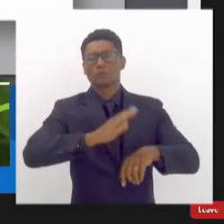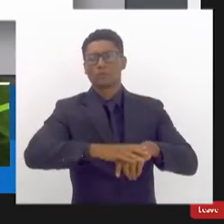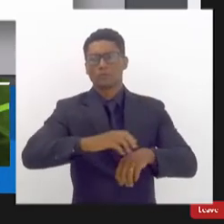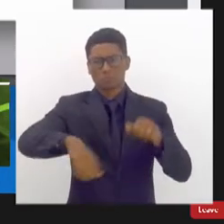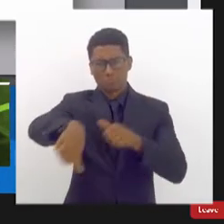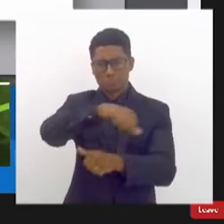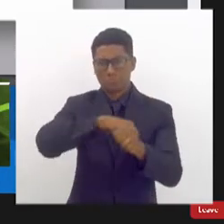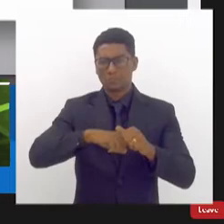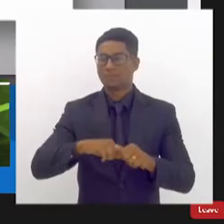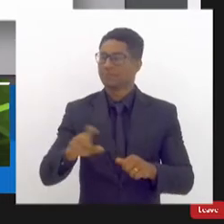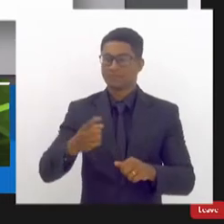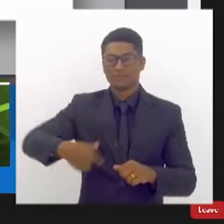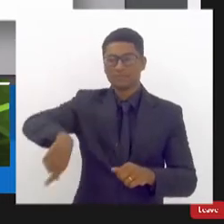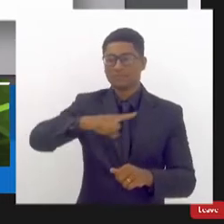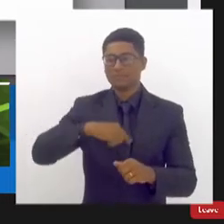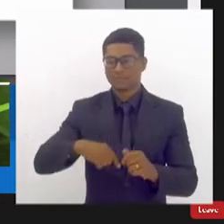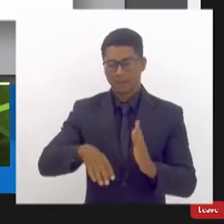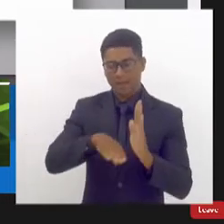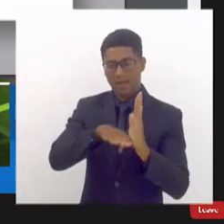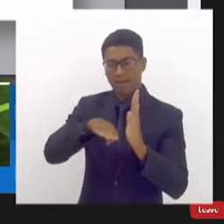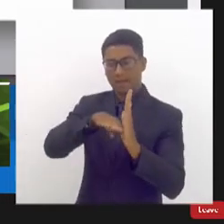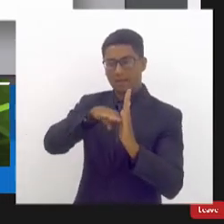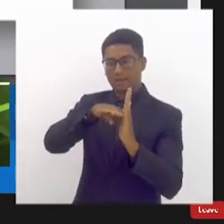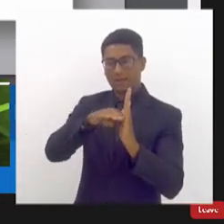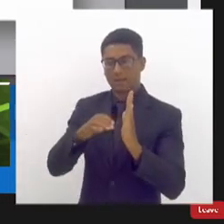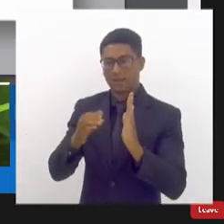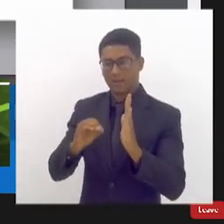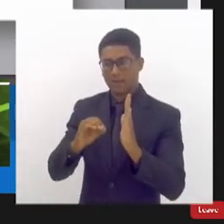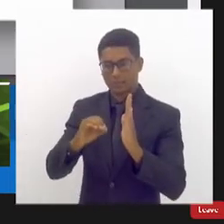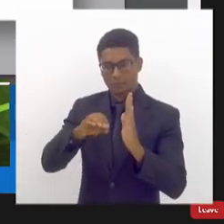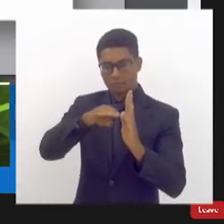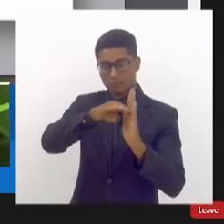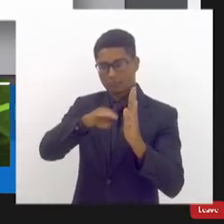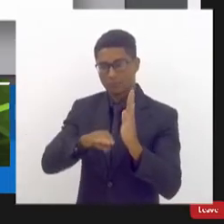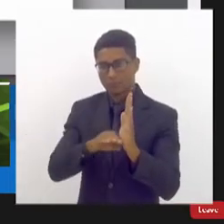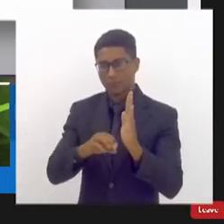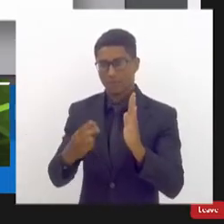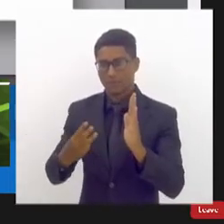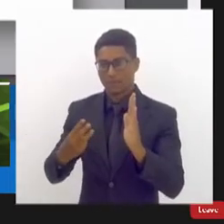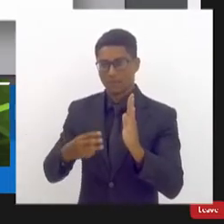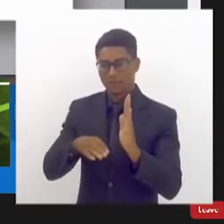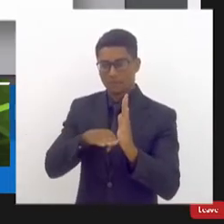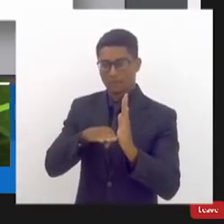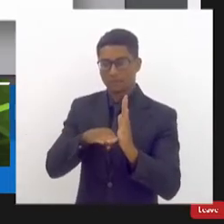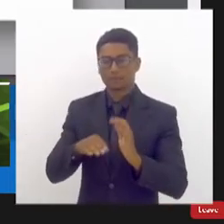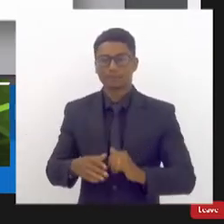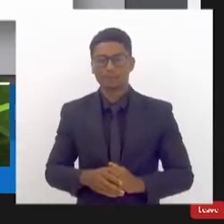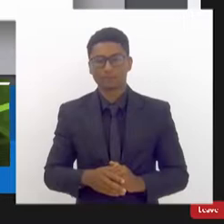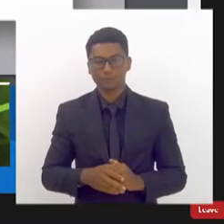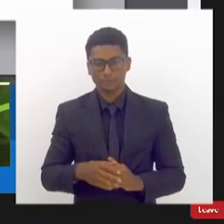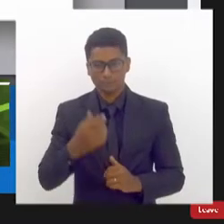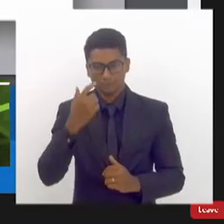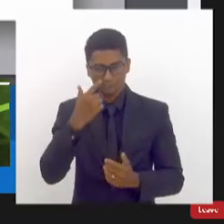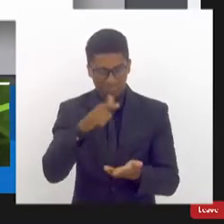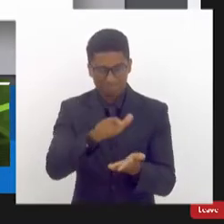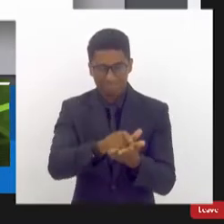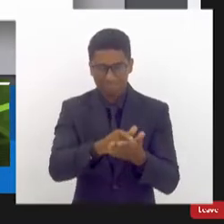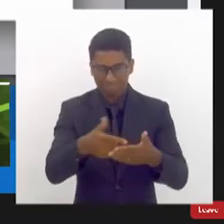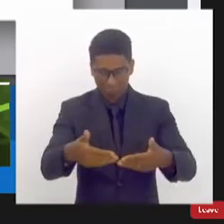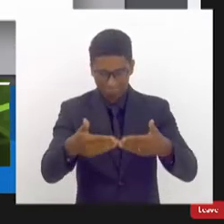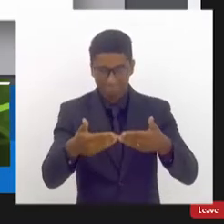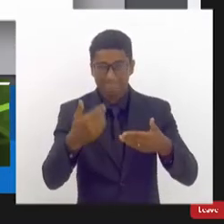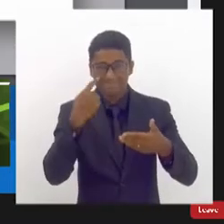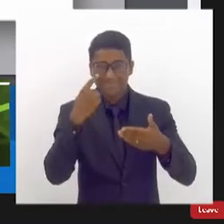do décimo para o terceiro andar. Bom, esse aqui eu vou ter que pegar o papelzinho da Soraya, porque eu não enxergo mesmo o que está escrito ali de jeito